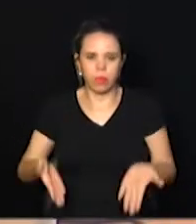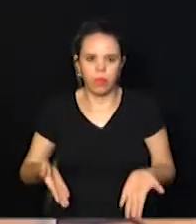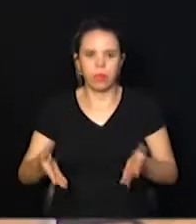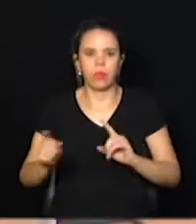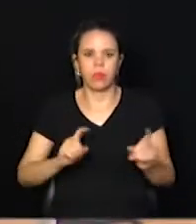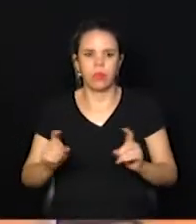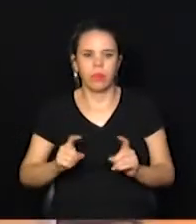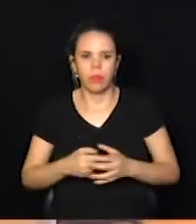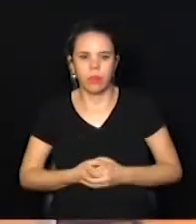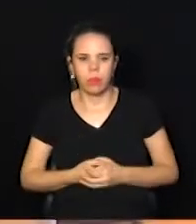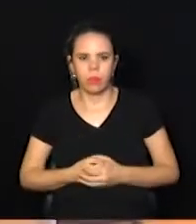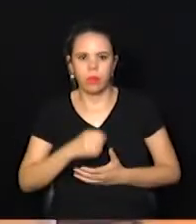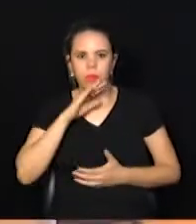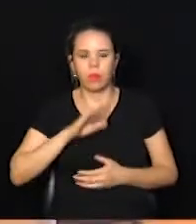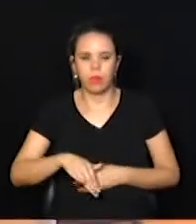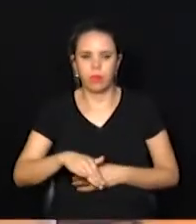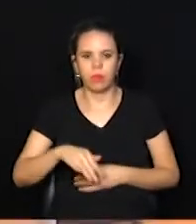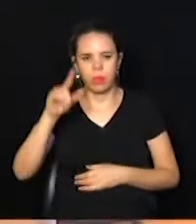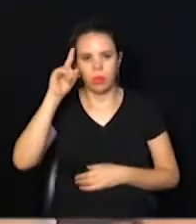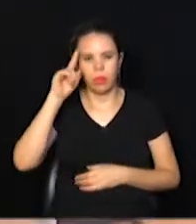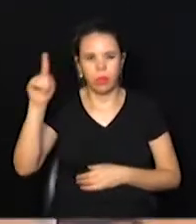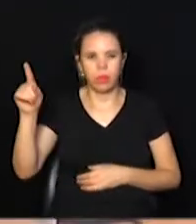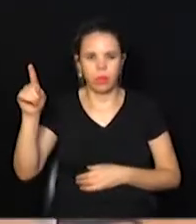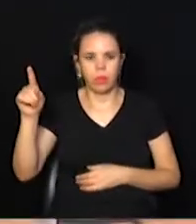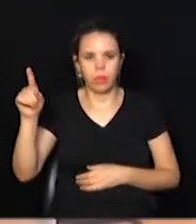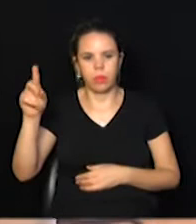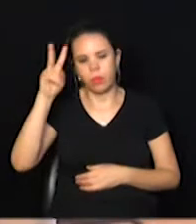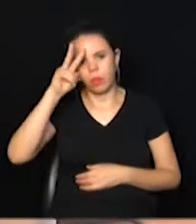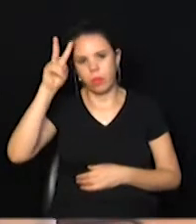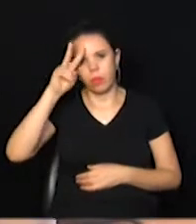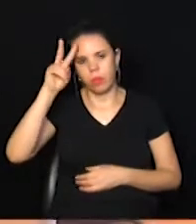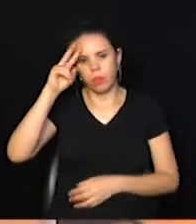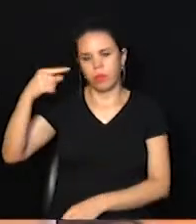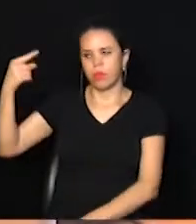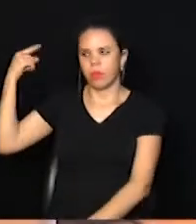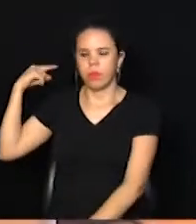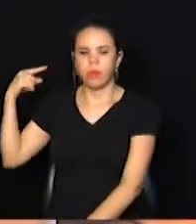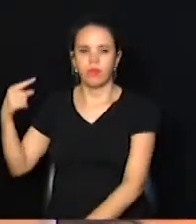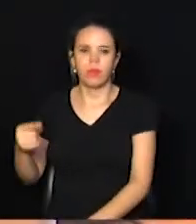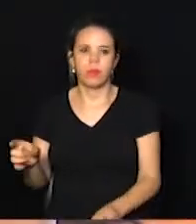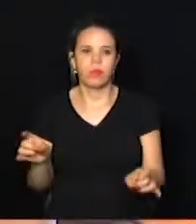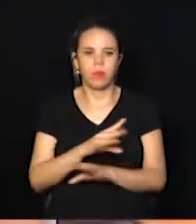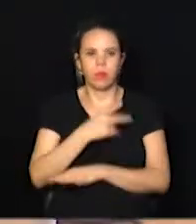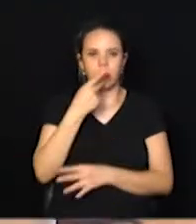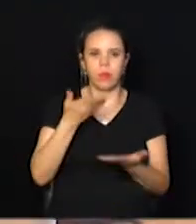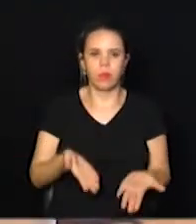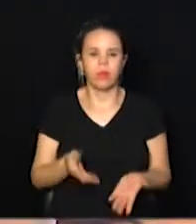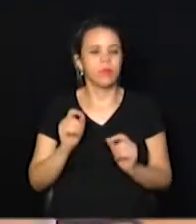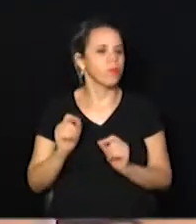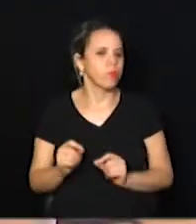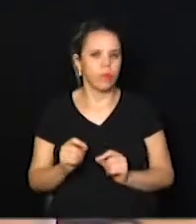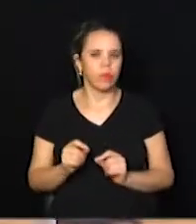reunidos nesta tarde, nesse dia, e me lembro também, encerro dizendo assim, Paula,